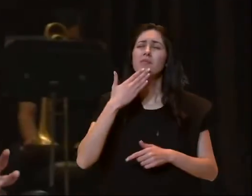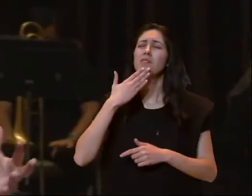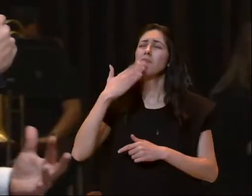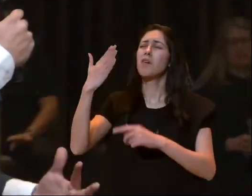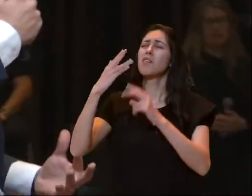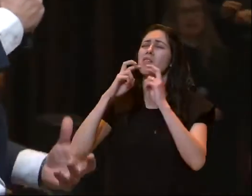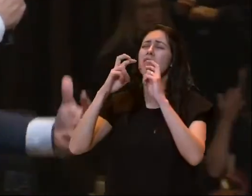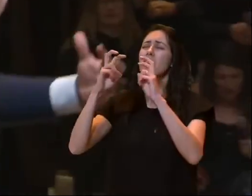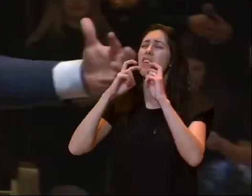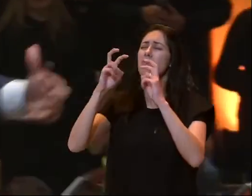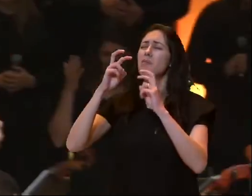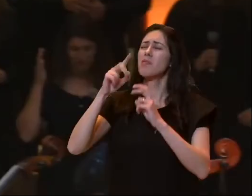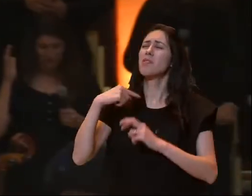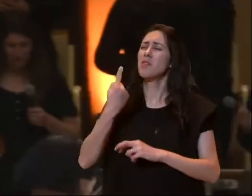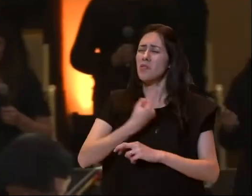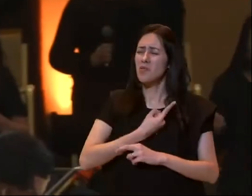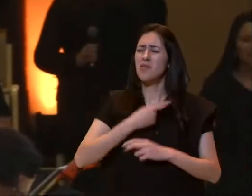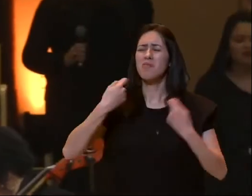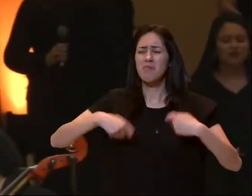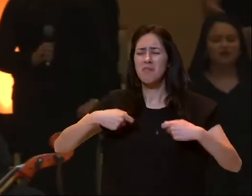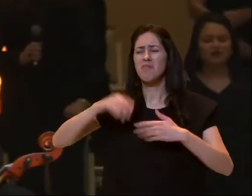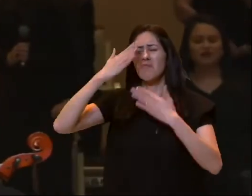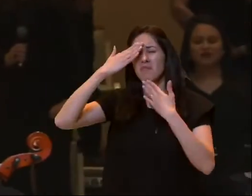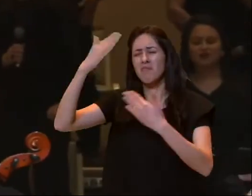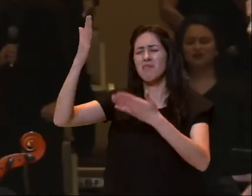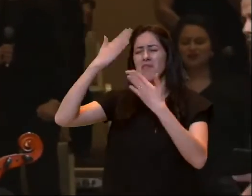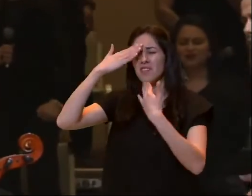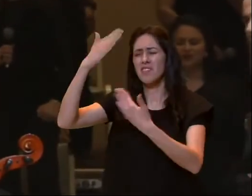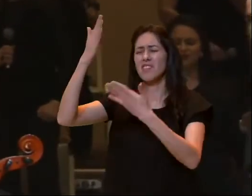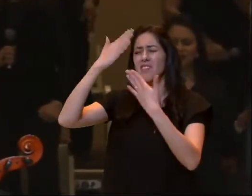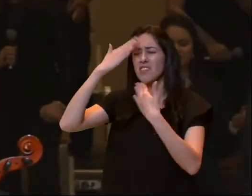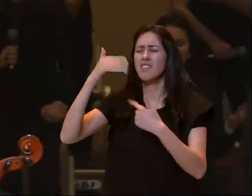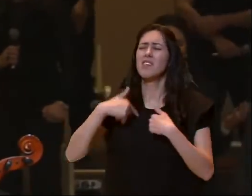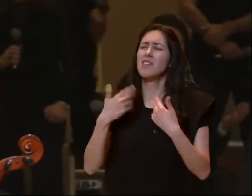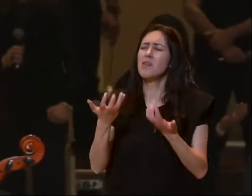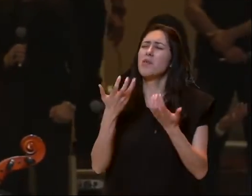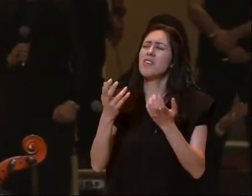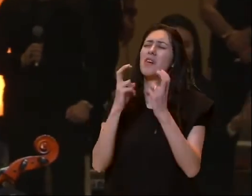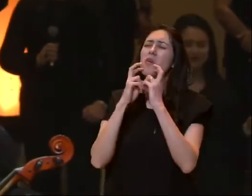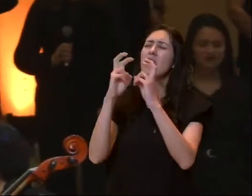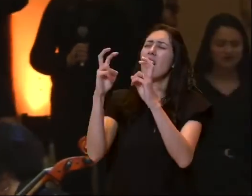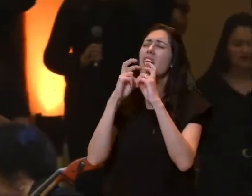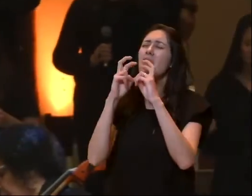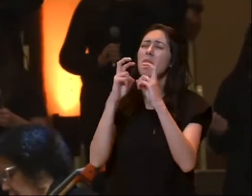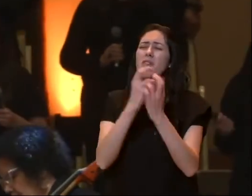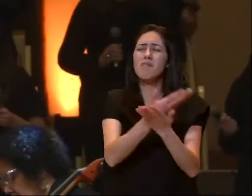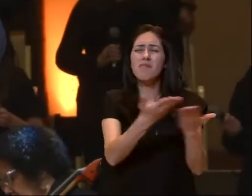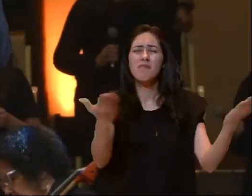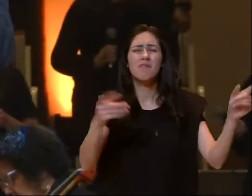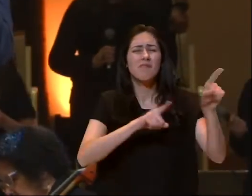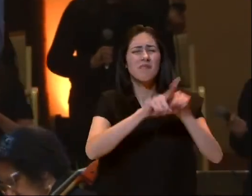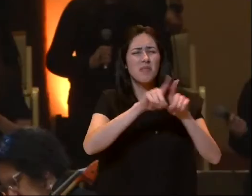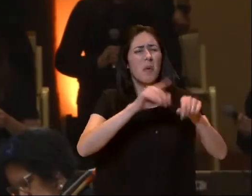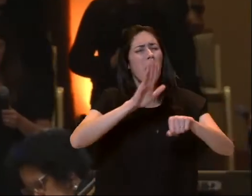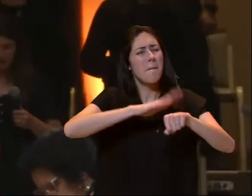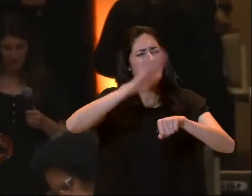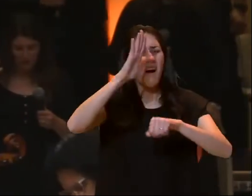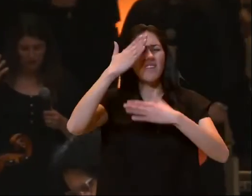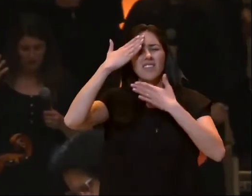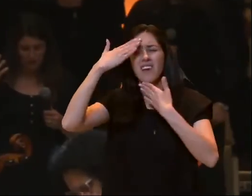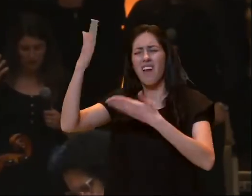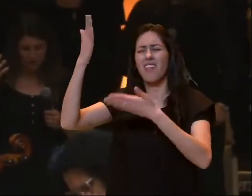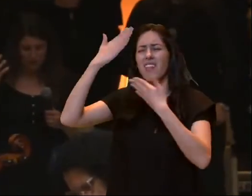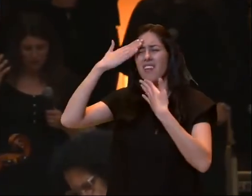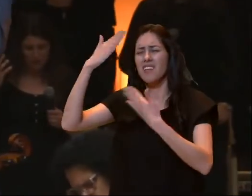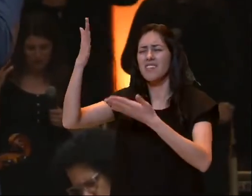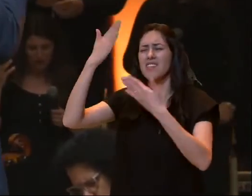de gratidão tome conta das nossas vidas. Eu quero clamar agora que os meus irmãos sejam agradecidos, que os meus